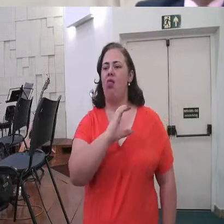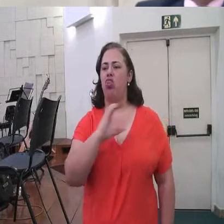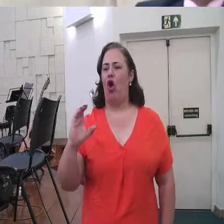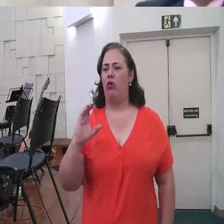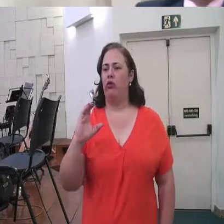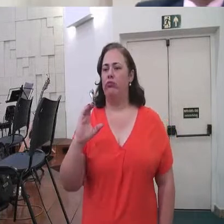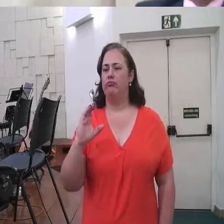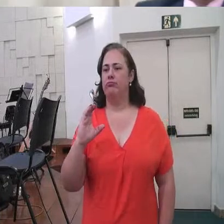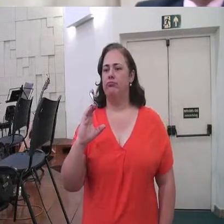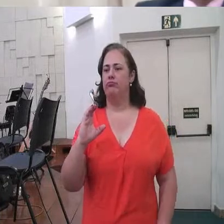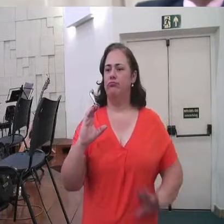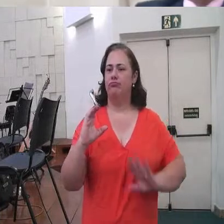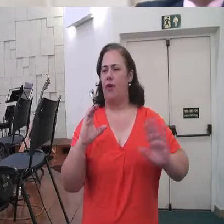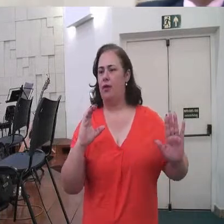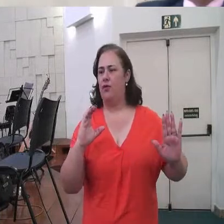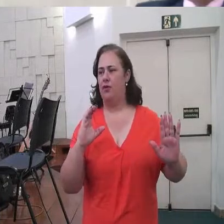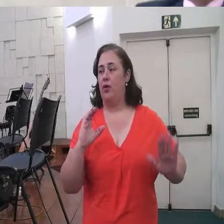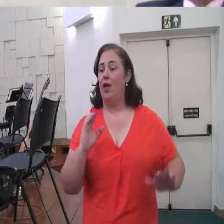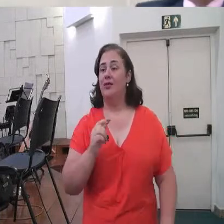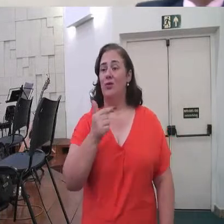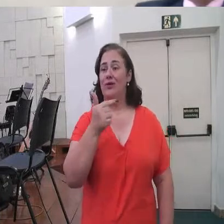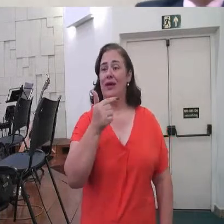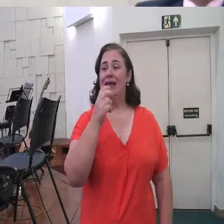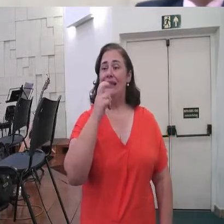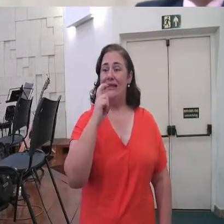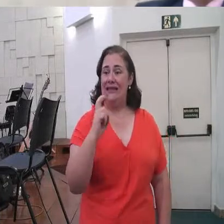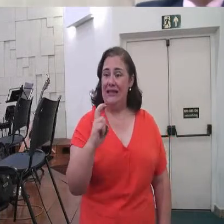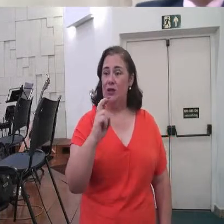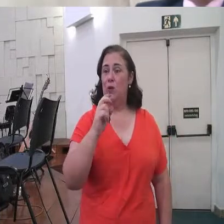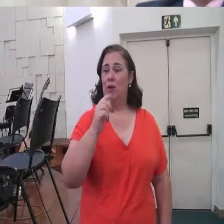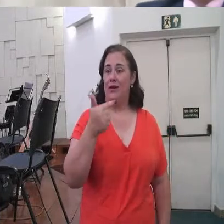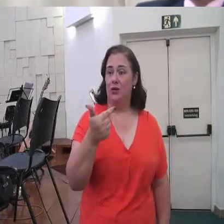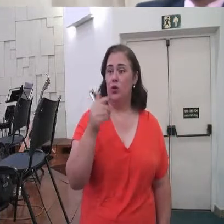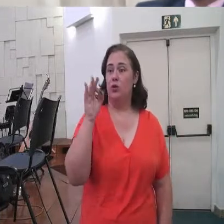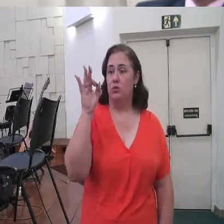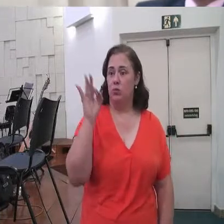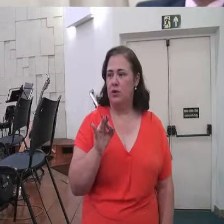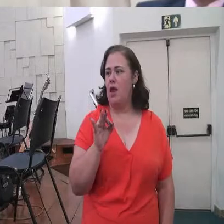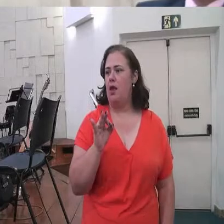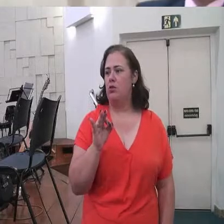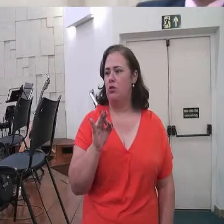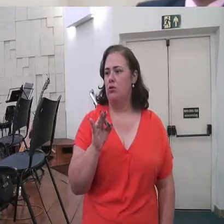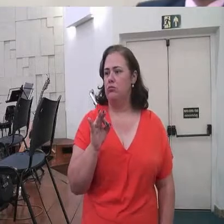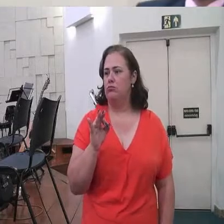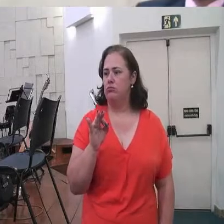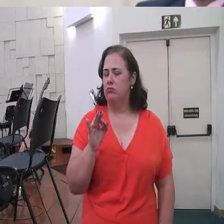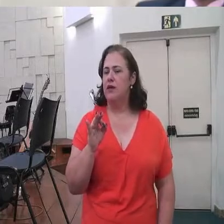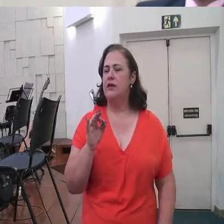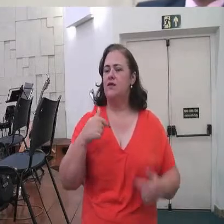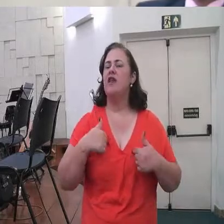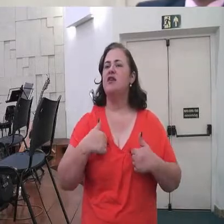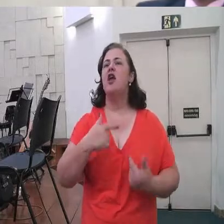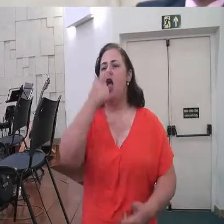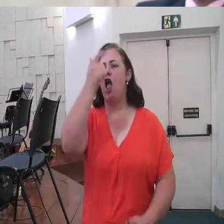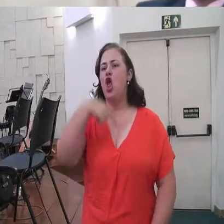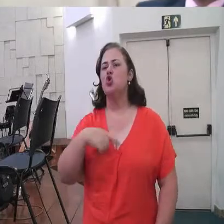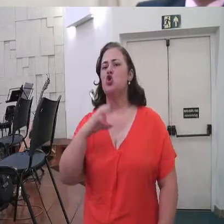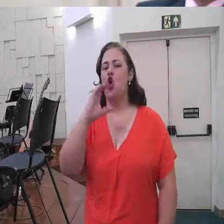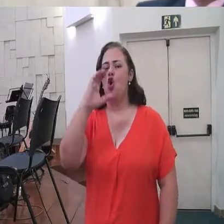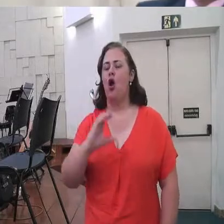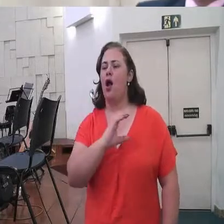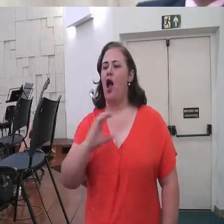é a maior parcela religiosa da população aqui dentro do cristianismo.